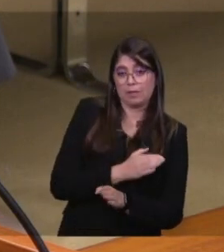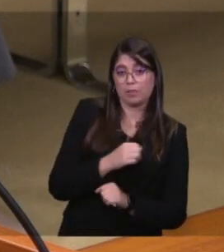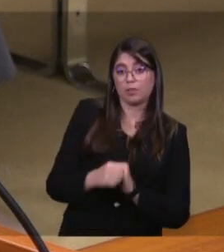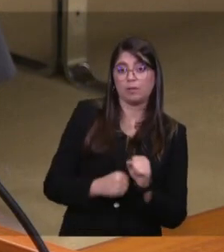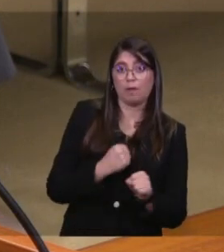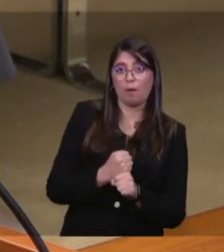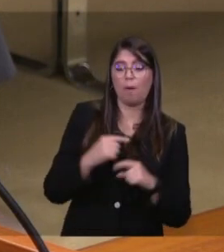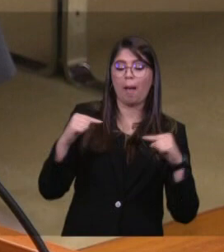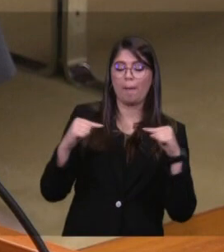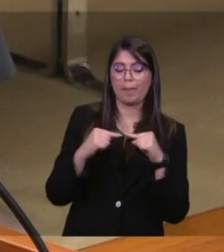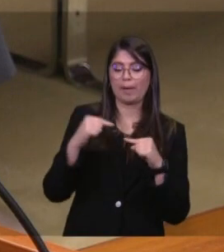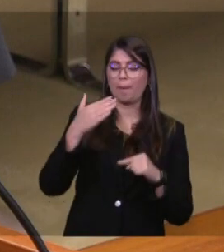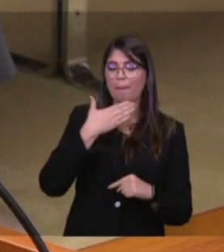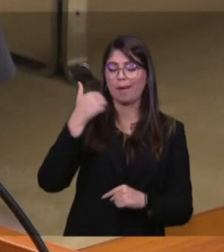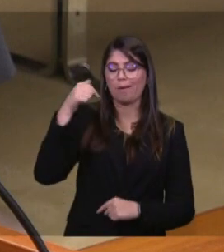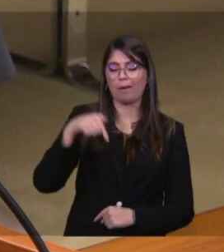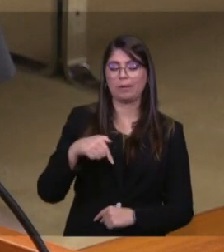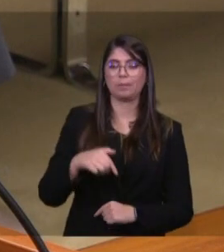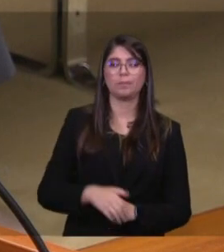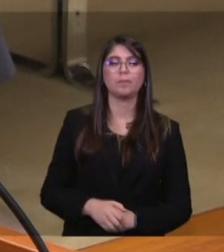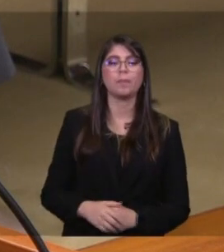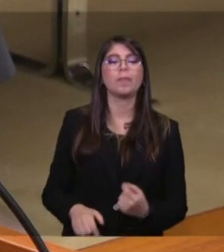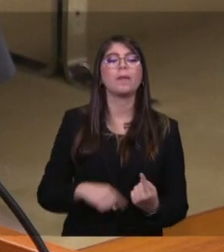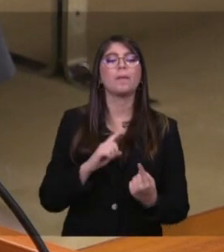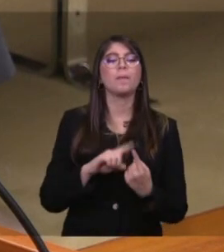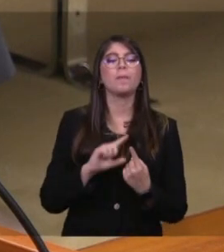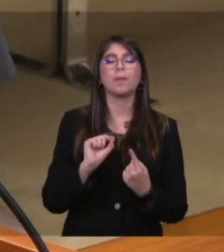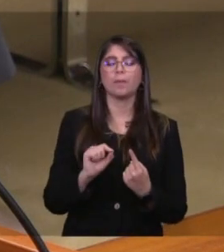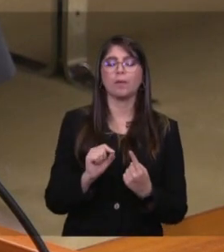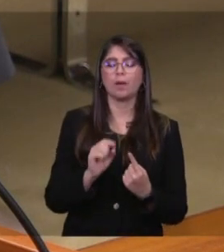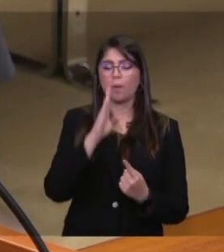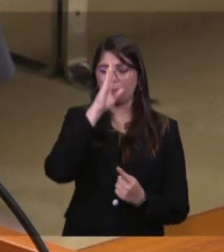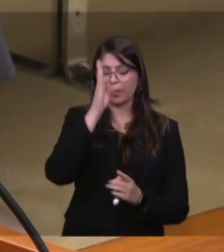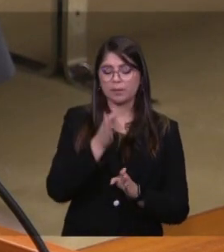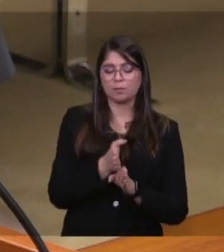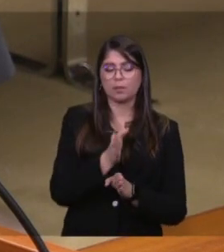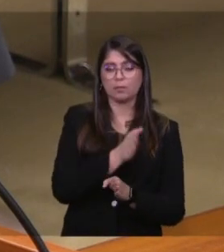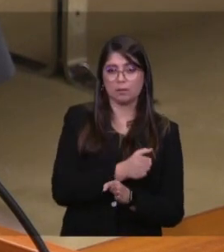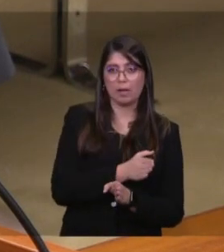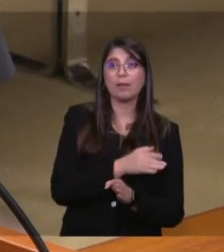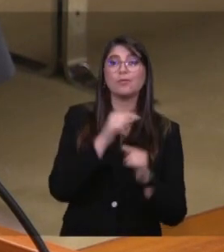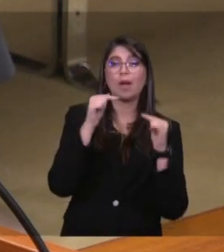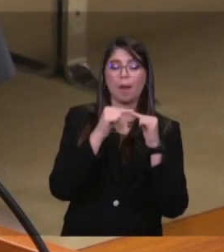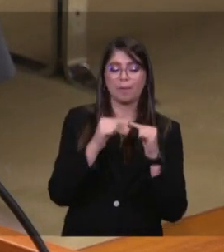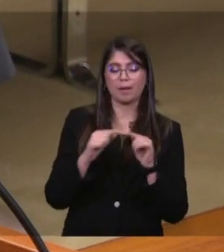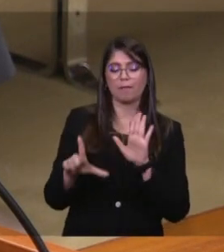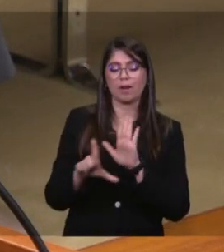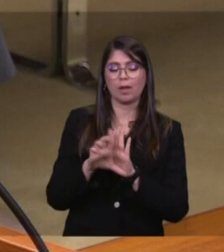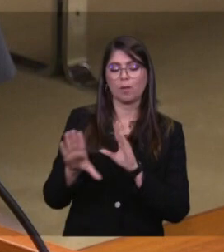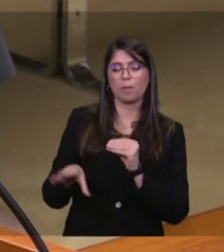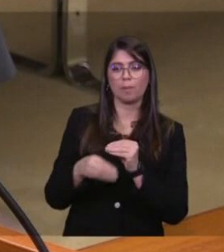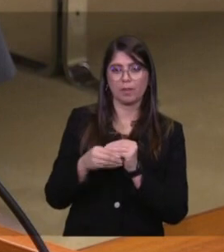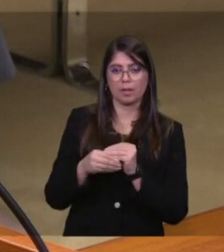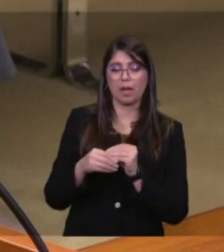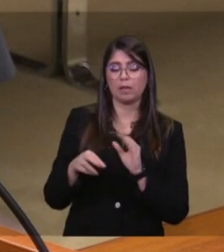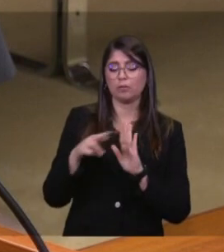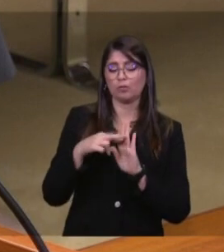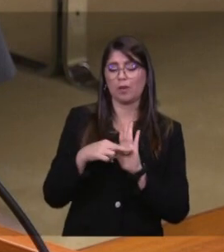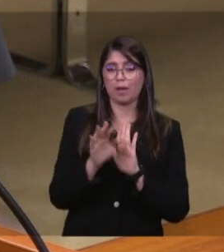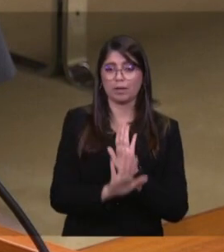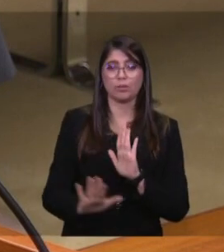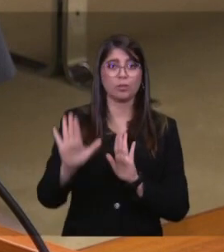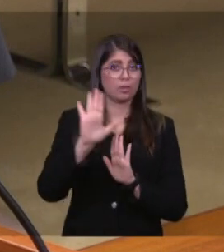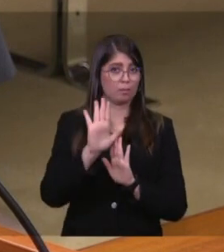aplicada ao presente caso. O primeiro deles é, o princípio da anterioridade, ele é aplicável à lei complementar que institui normas gerais. Esse